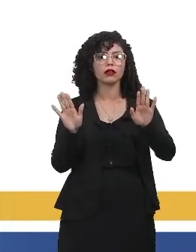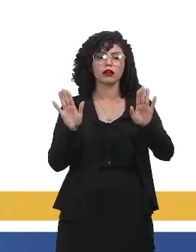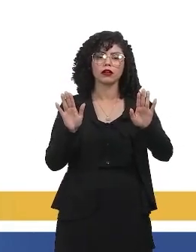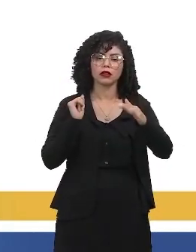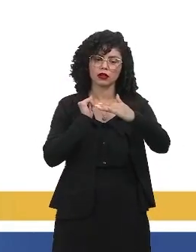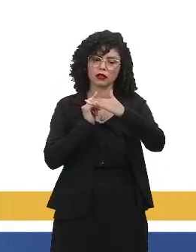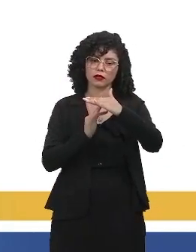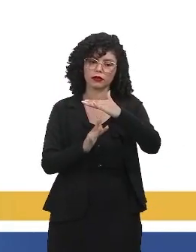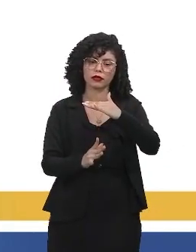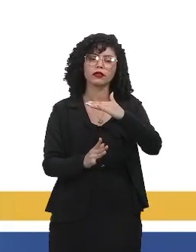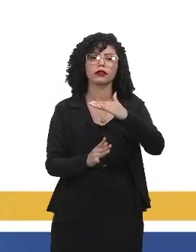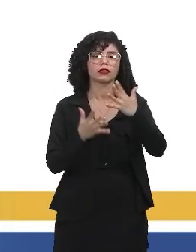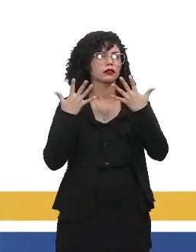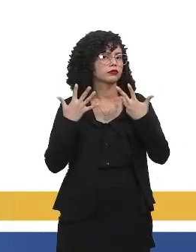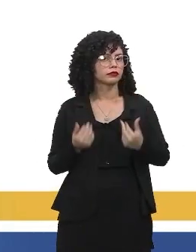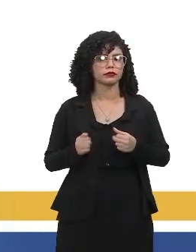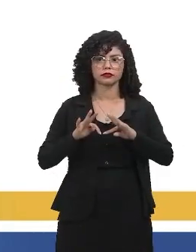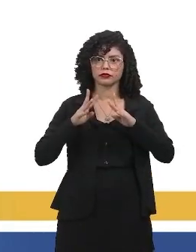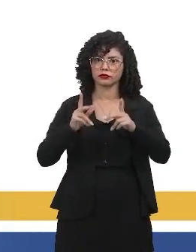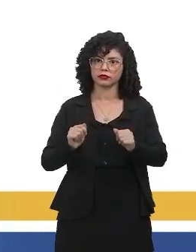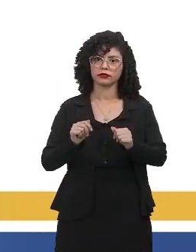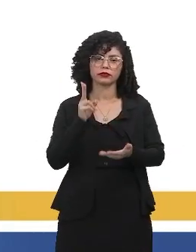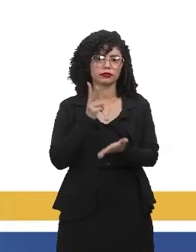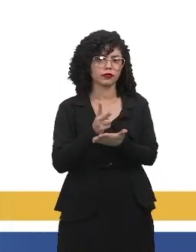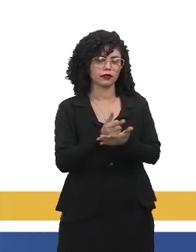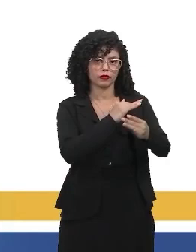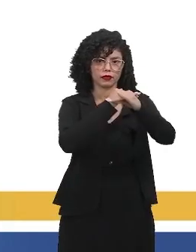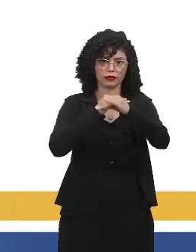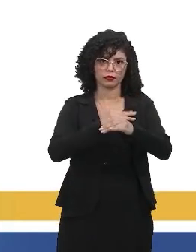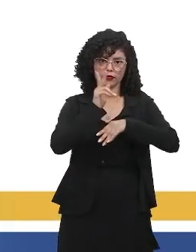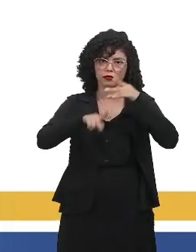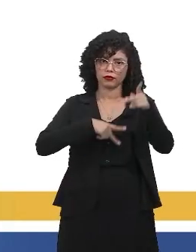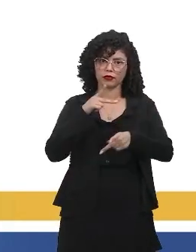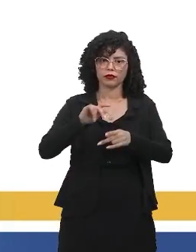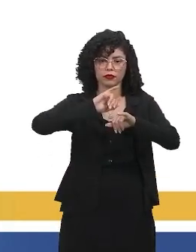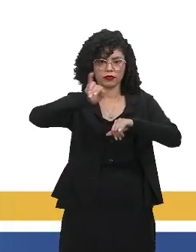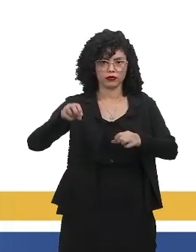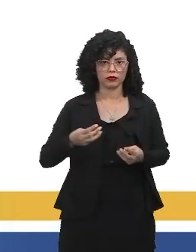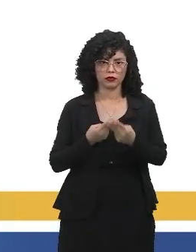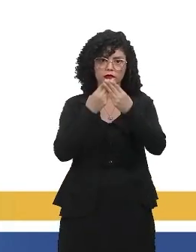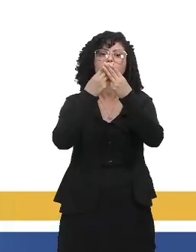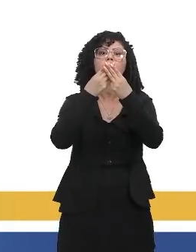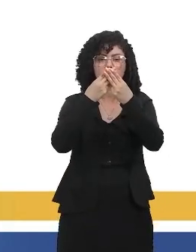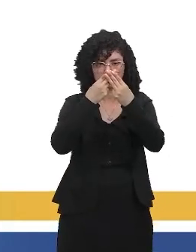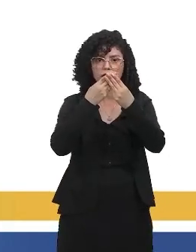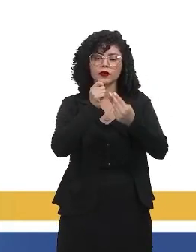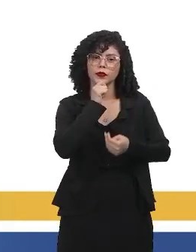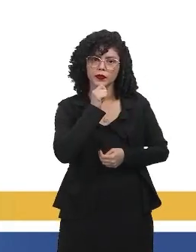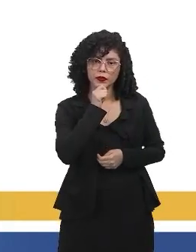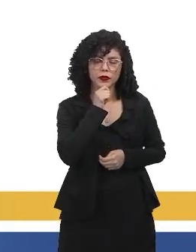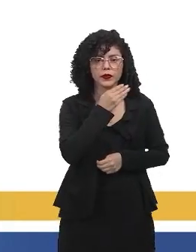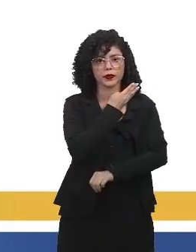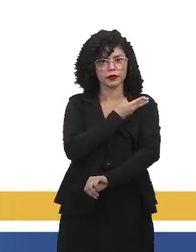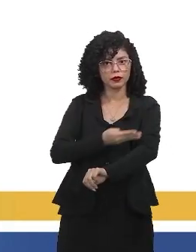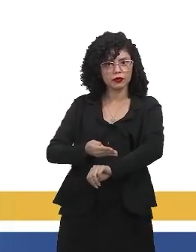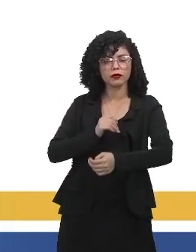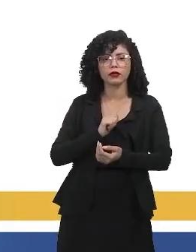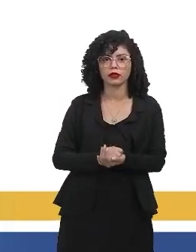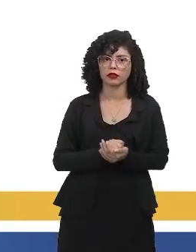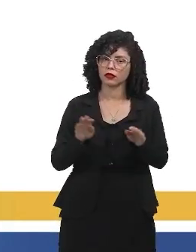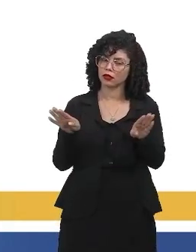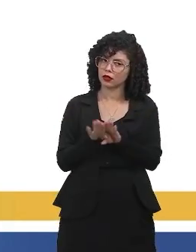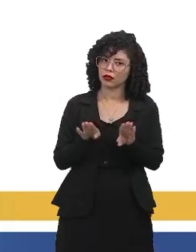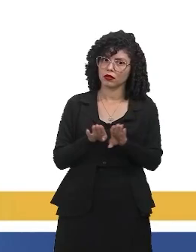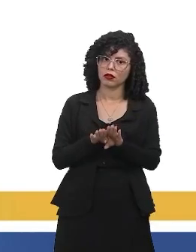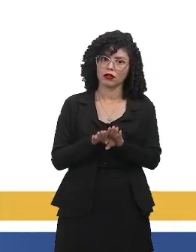imigração não aceitavam todos da mesma forma. Os povos judaicos, os judeus, apesar de serem brancos, eles eram